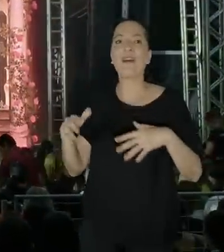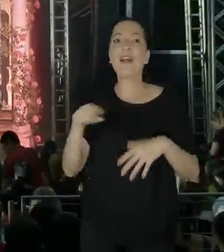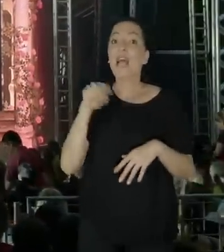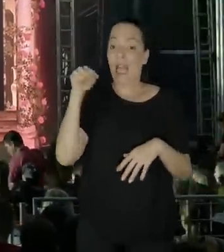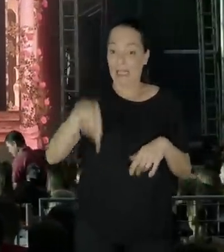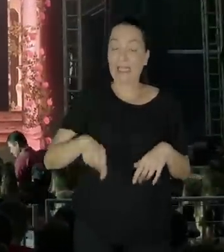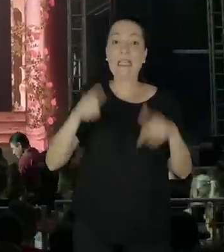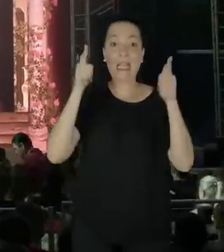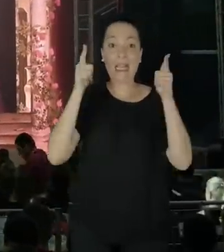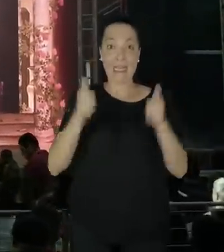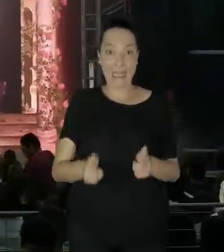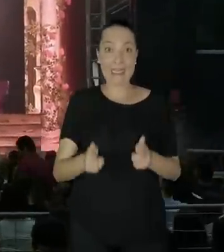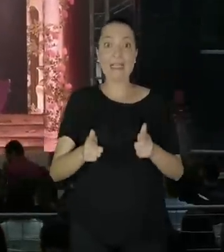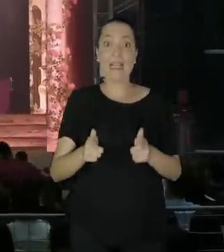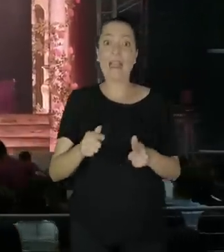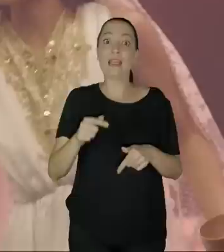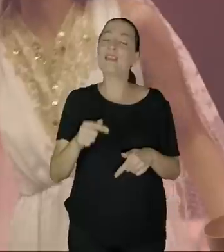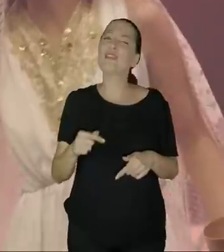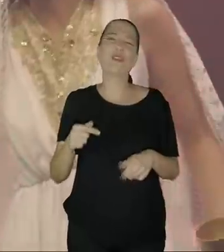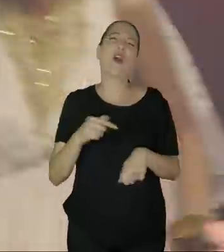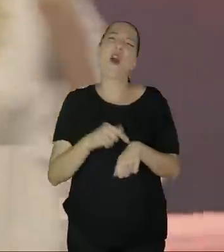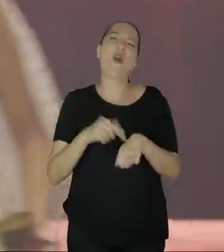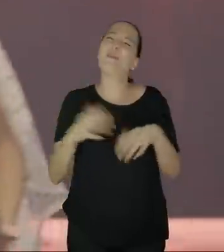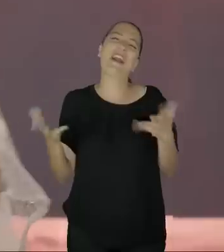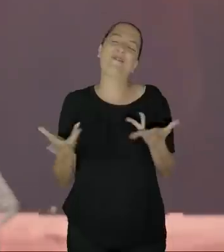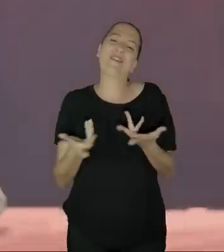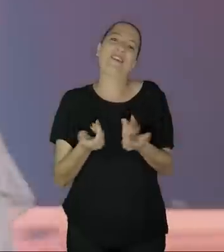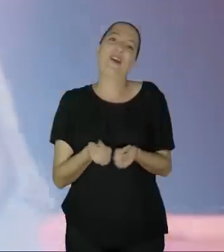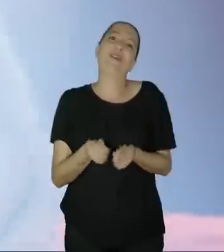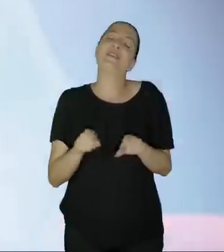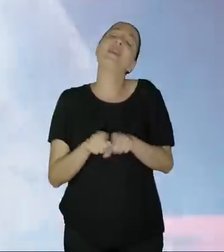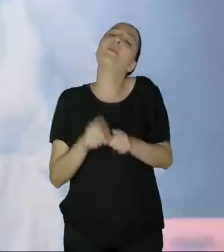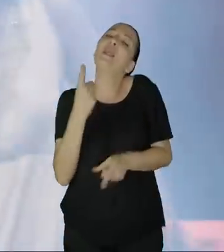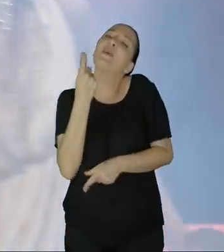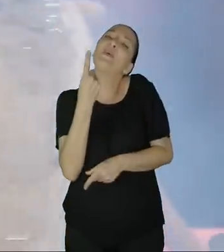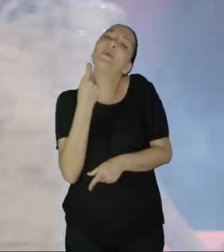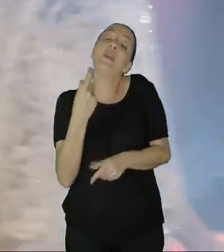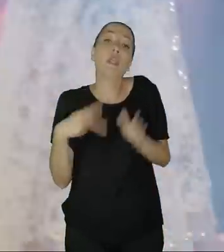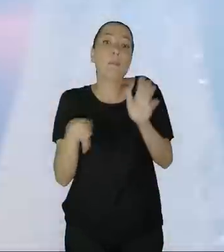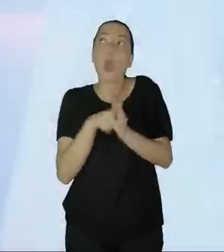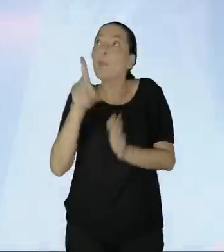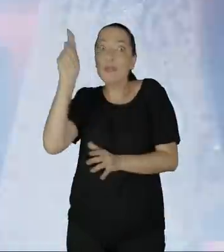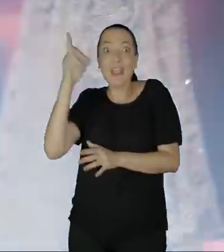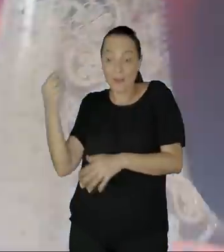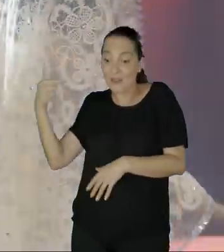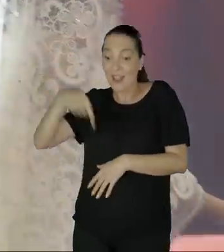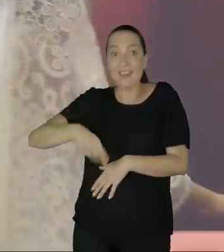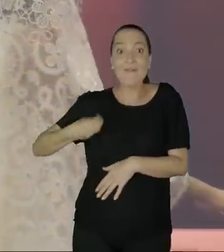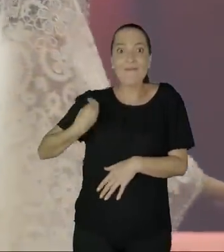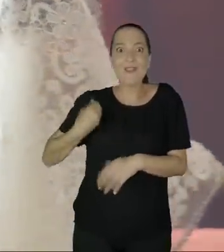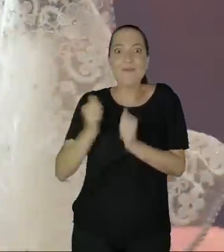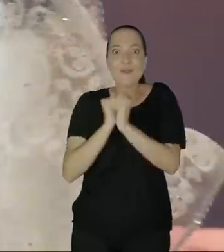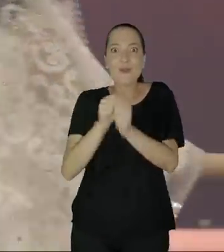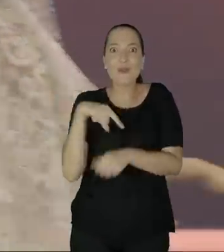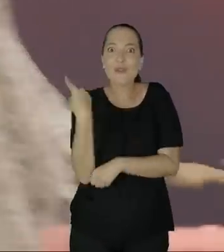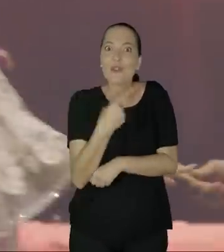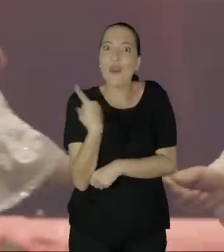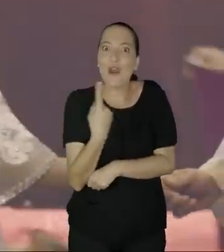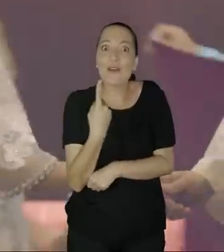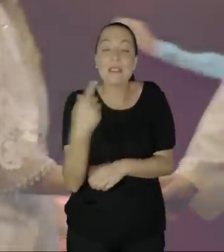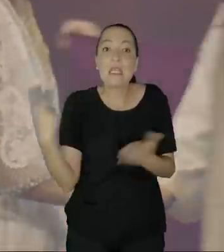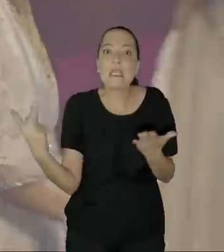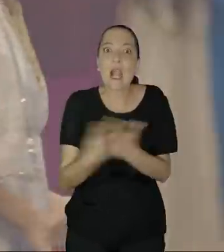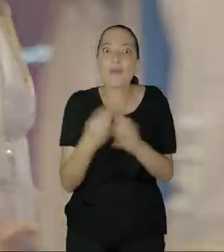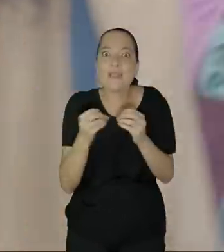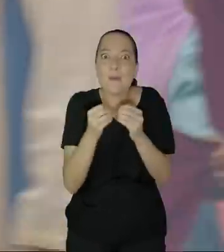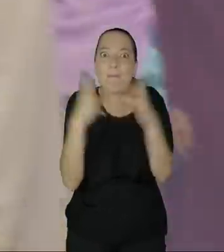da Galileia, neste momento belíssimo e único, que o próprio Deus se faz presente e realiza